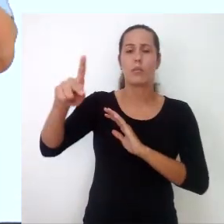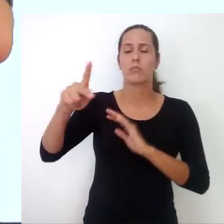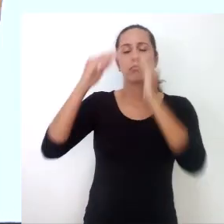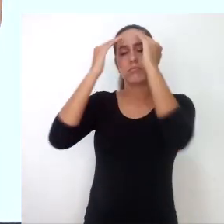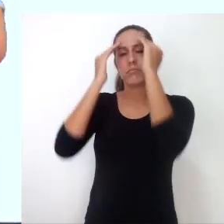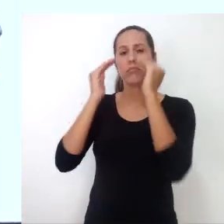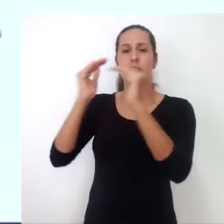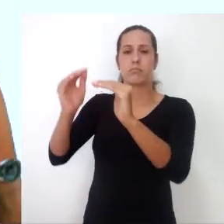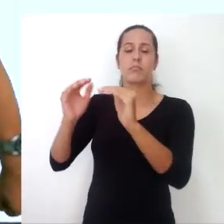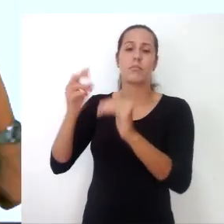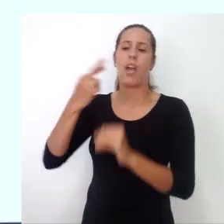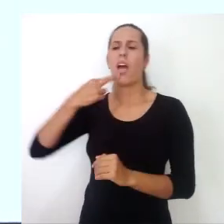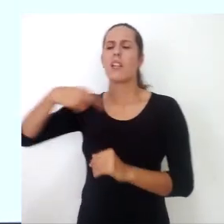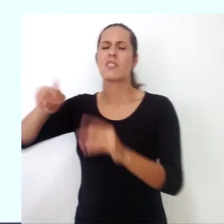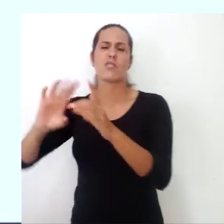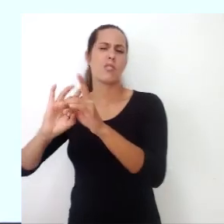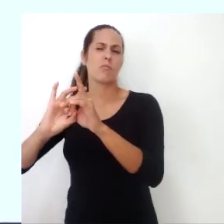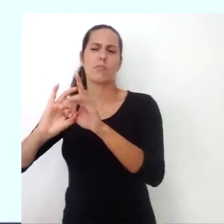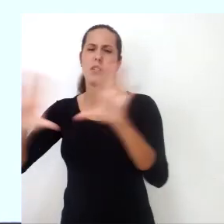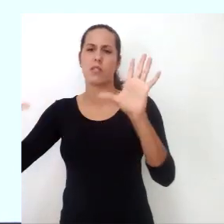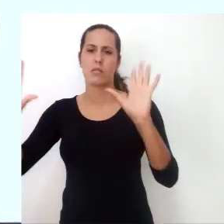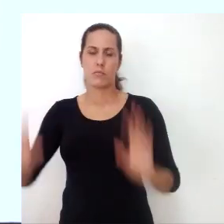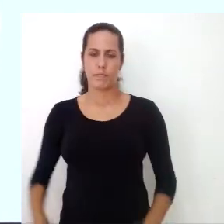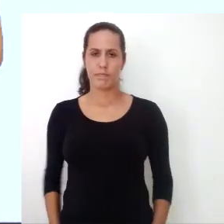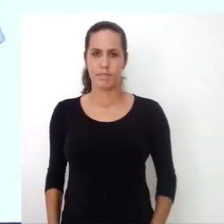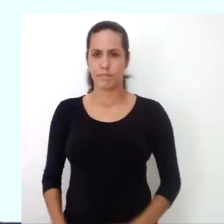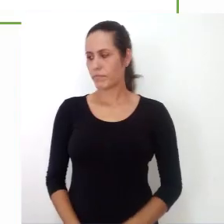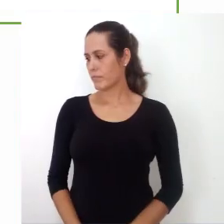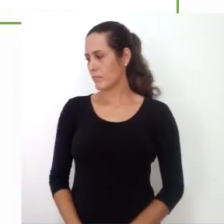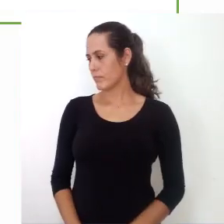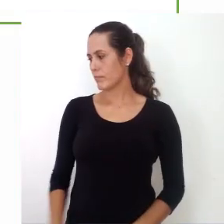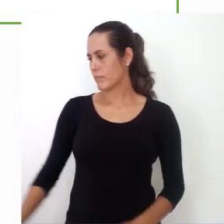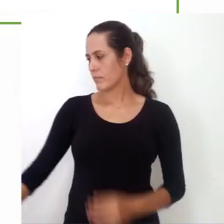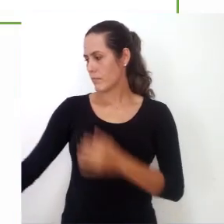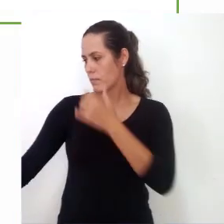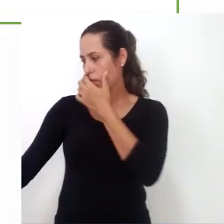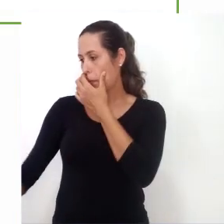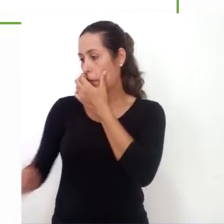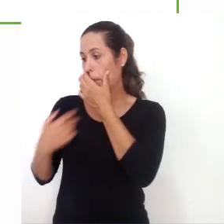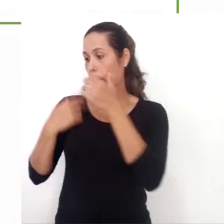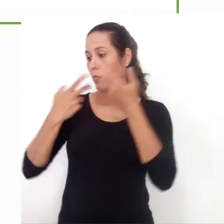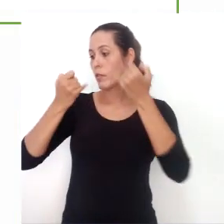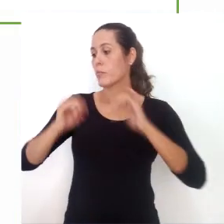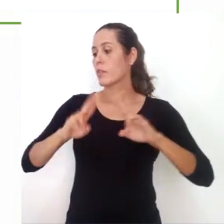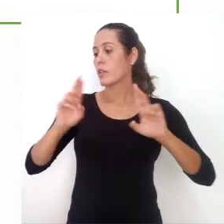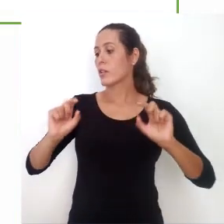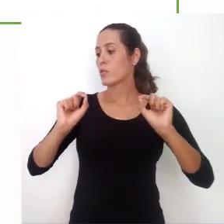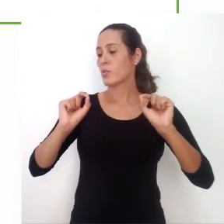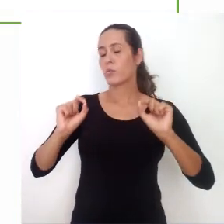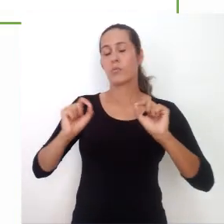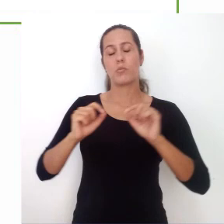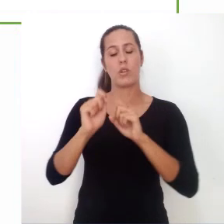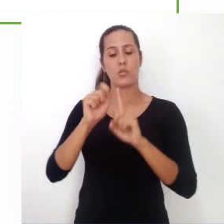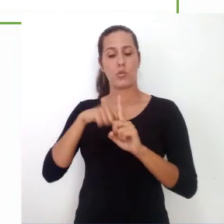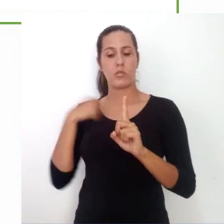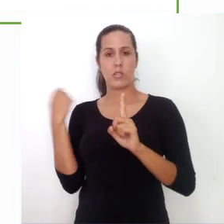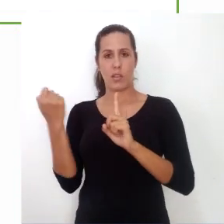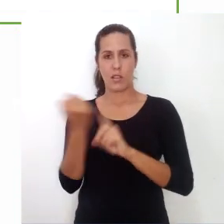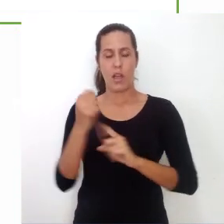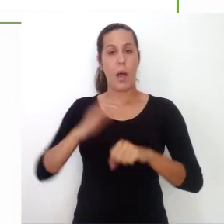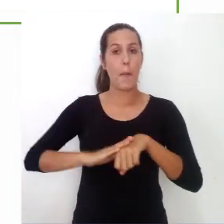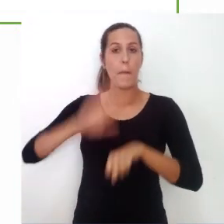o direito de professar sua religião. Vamos lá aqui. Quando falamos em uma sociedade mais justa e